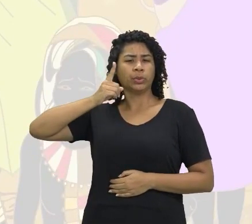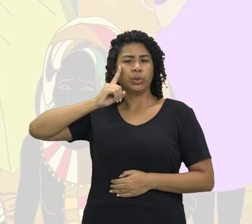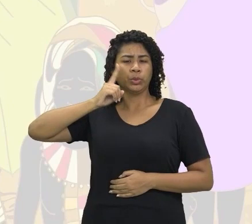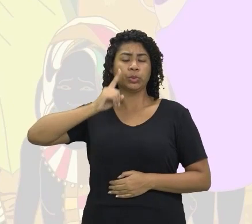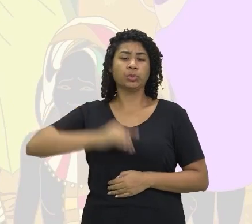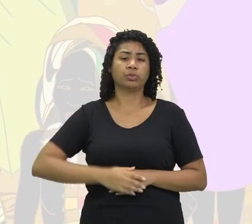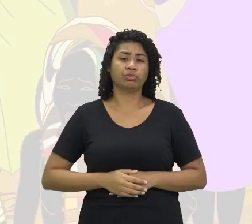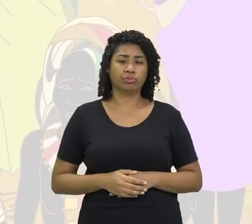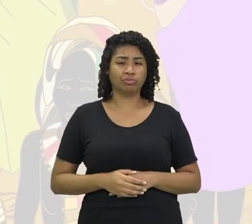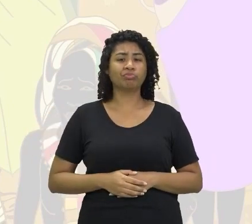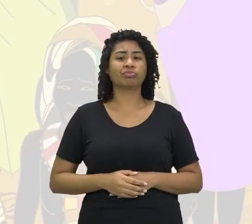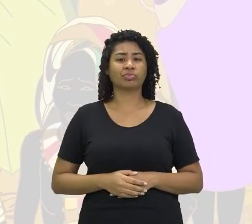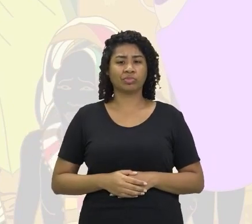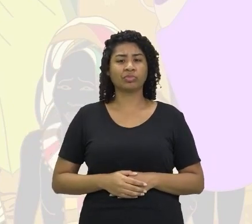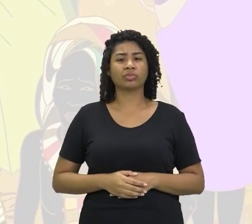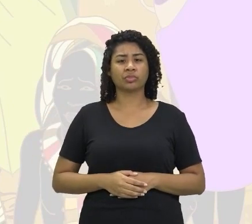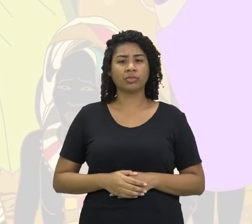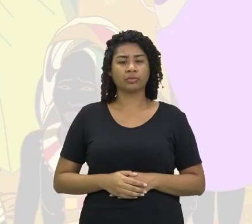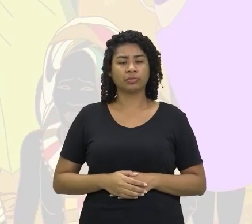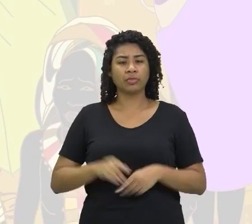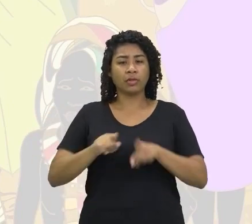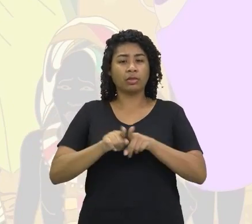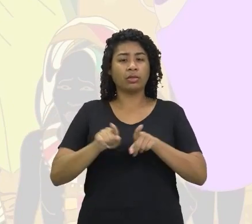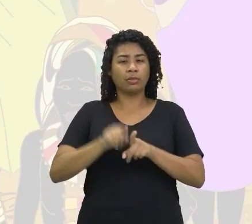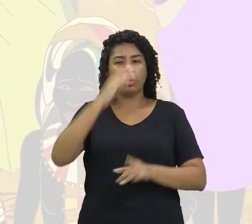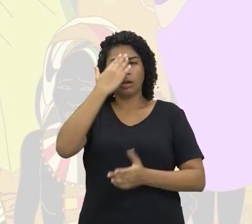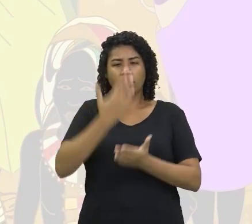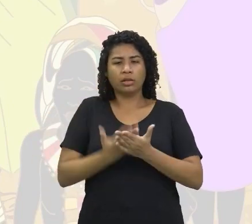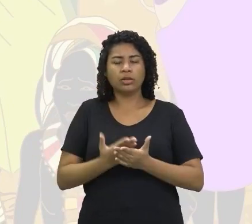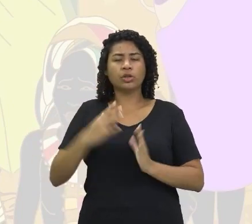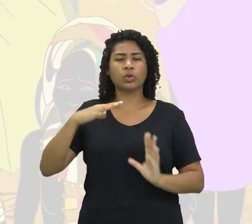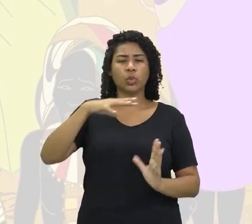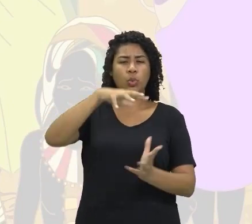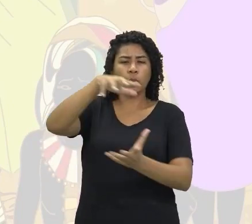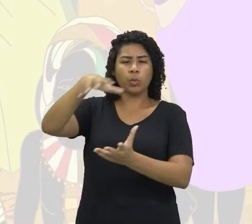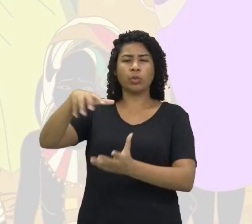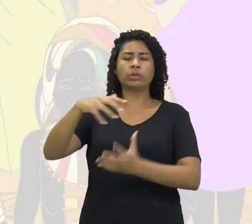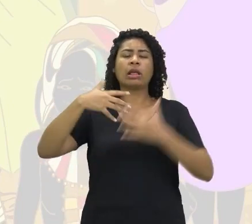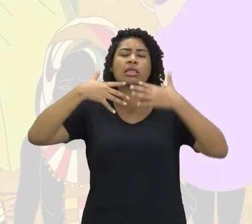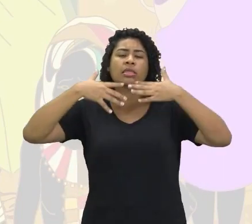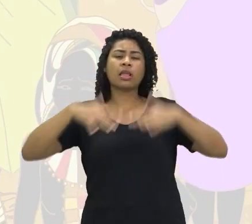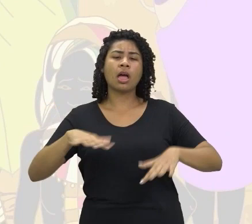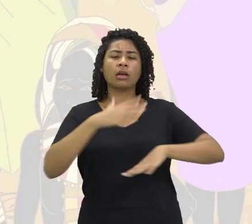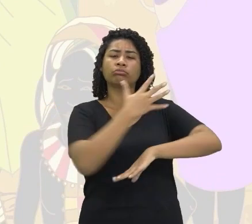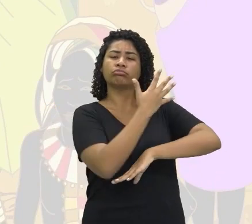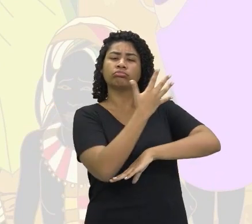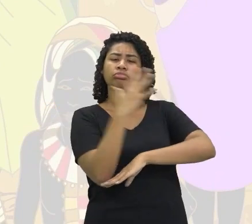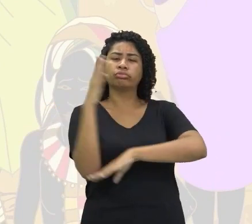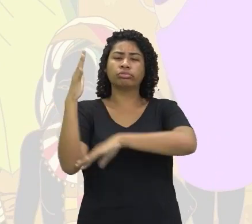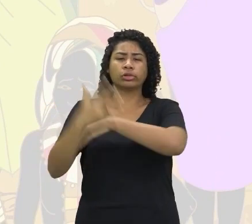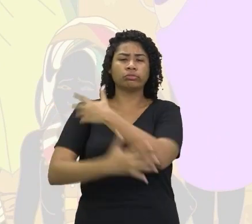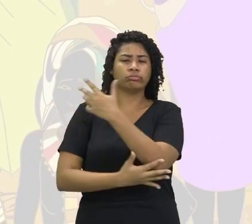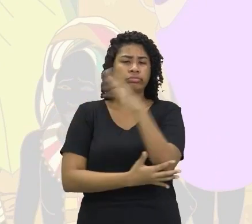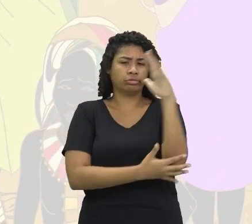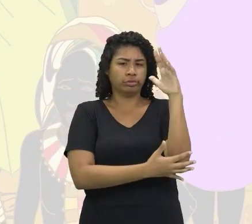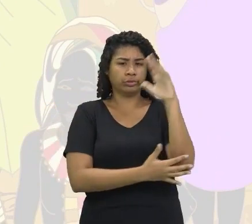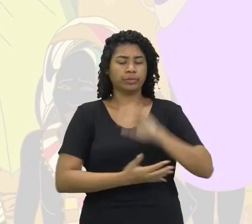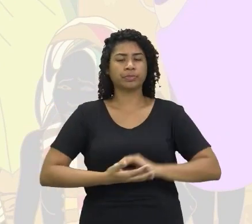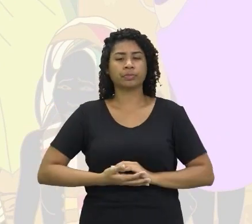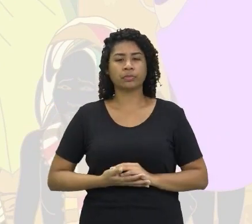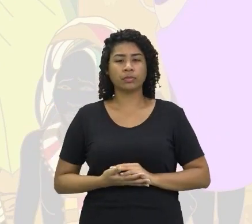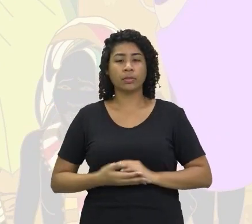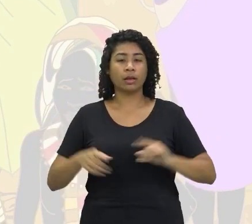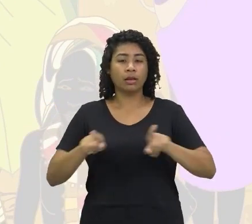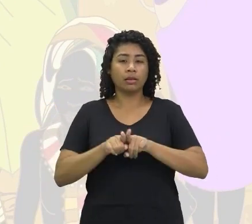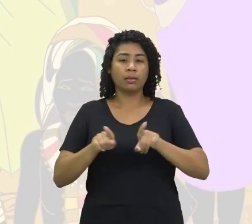aportado na crença também no mundo natural, na natureza, né? Também a ancestralidade,